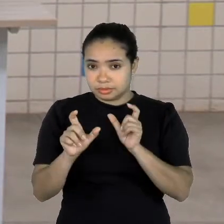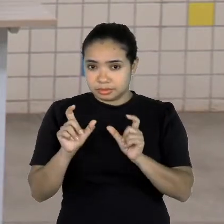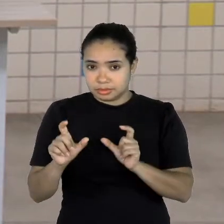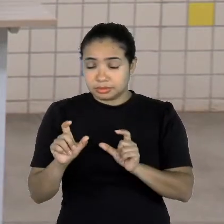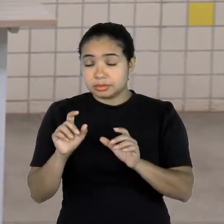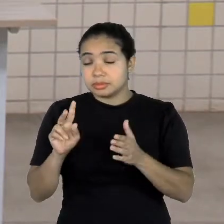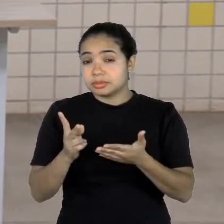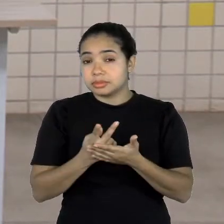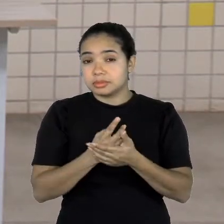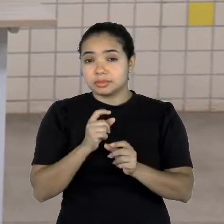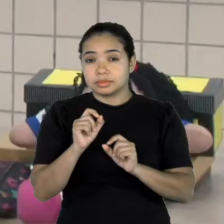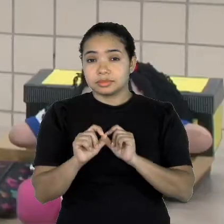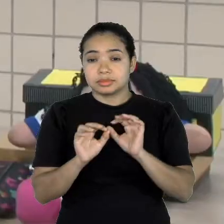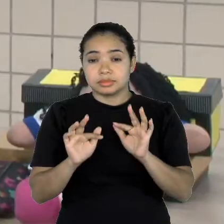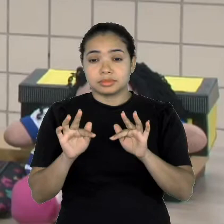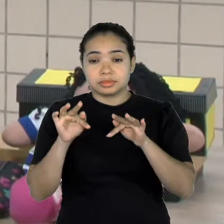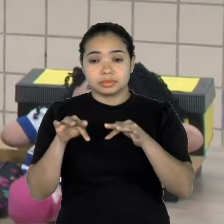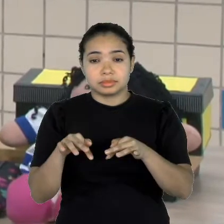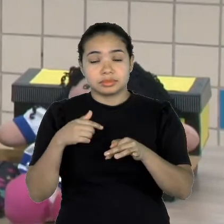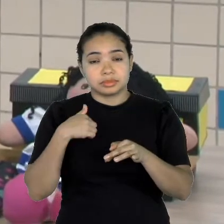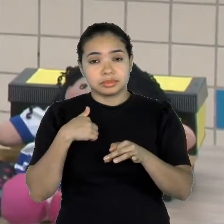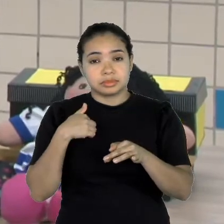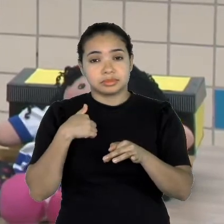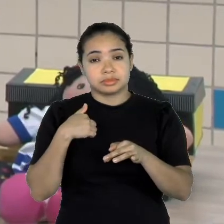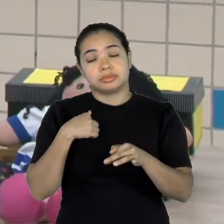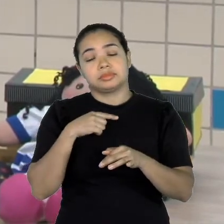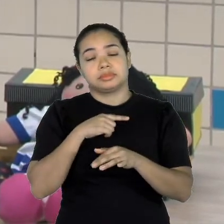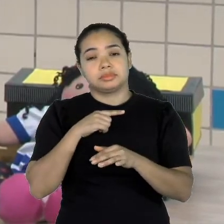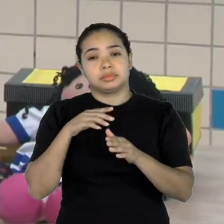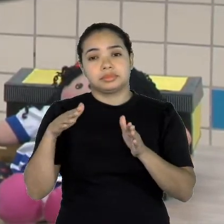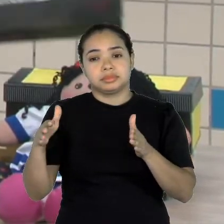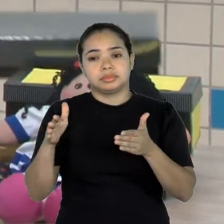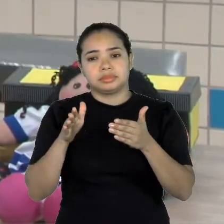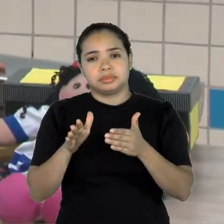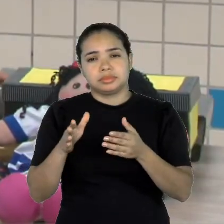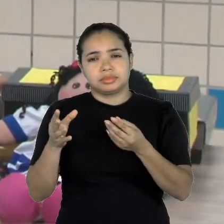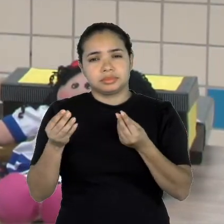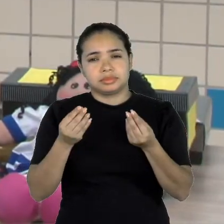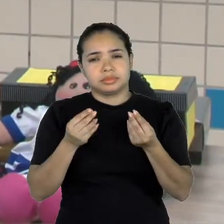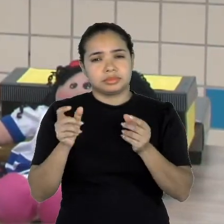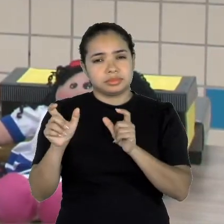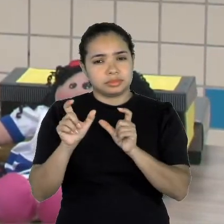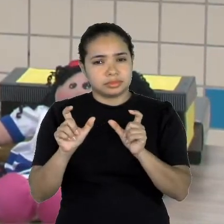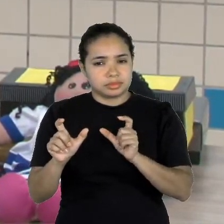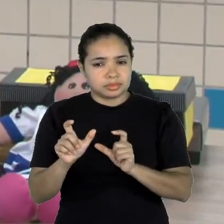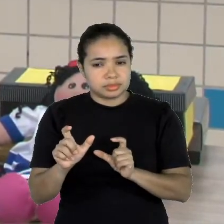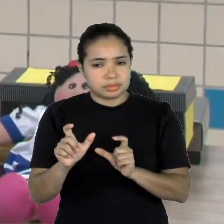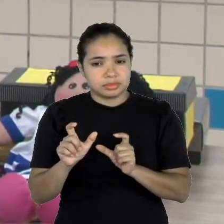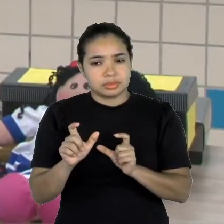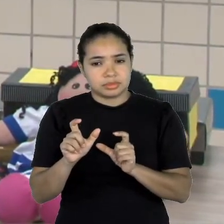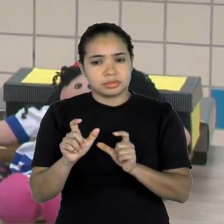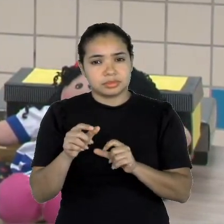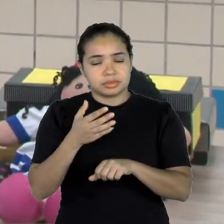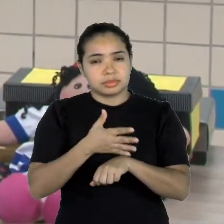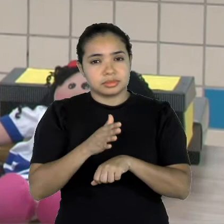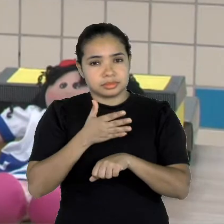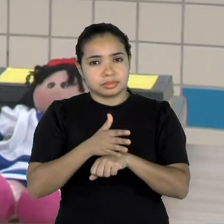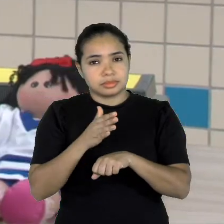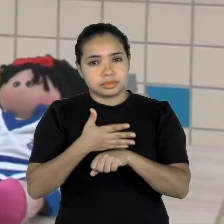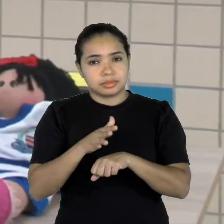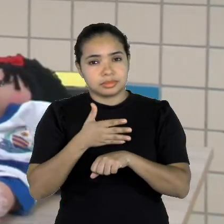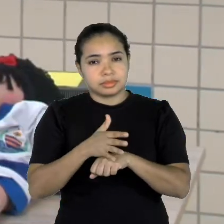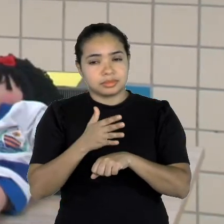acontece? No finalzinho, eu vou ter uma caixa cheia de palavras e vou treinar, crianças, o